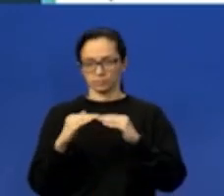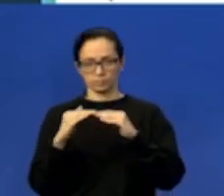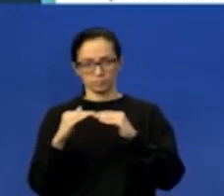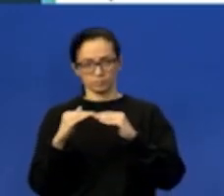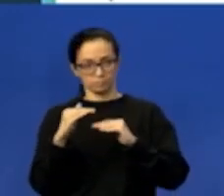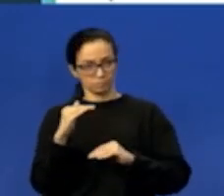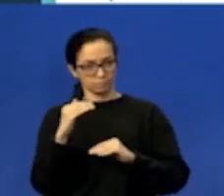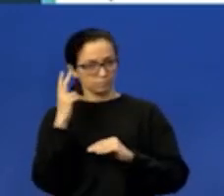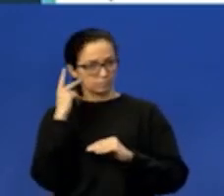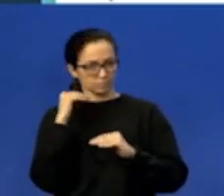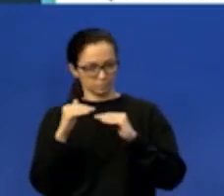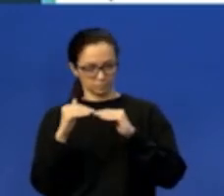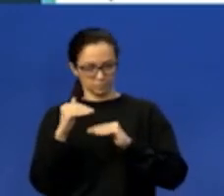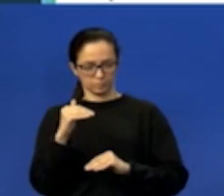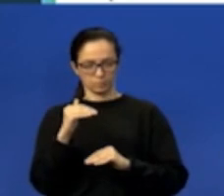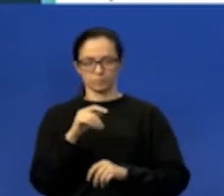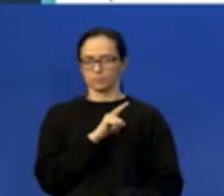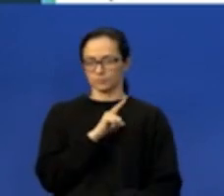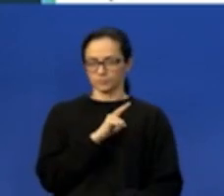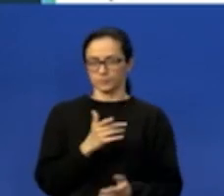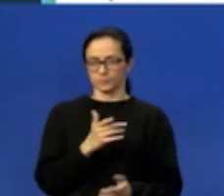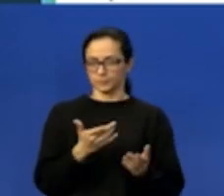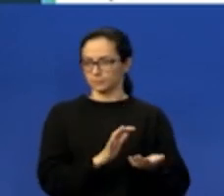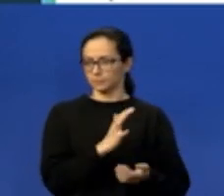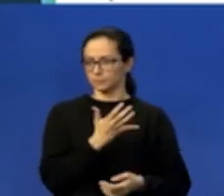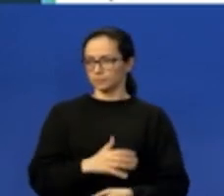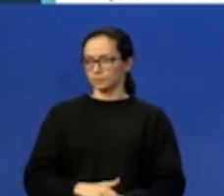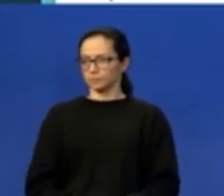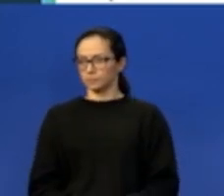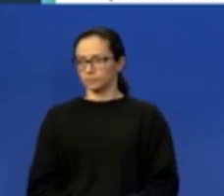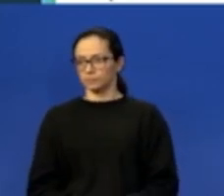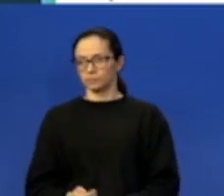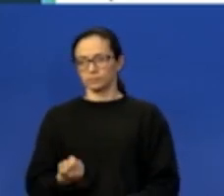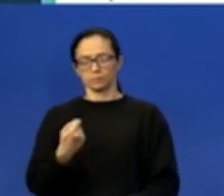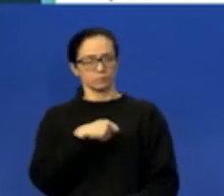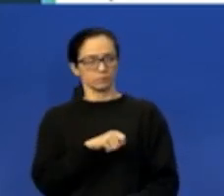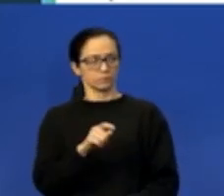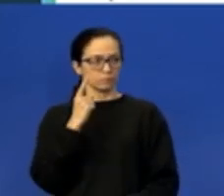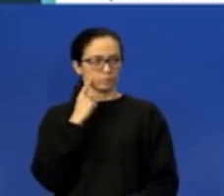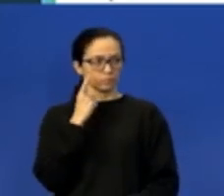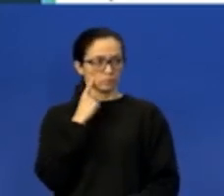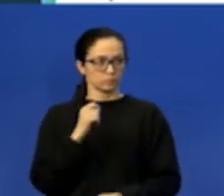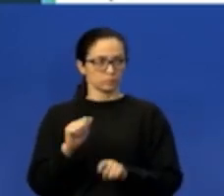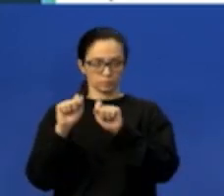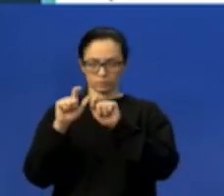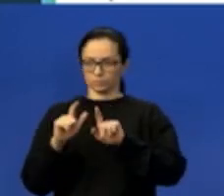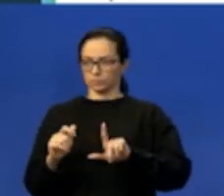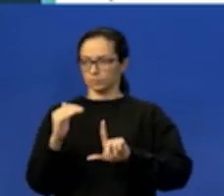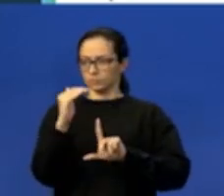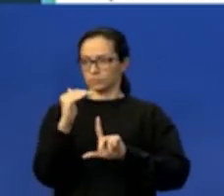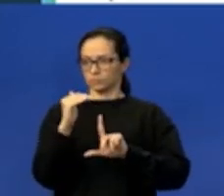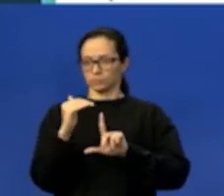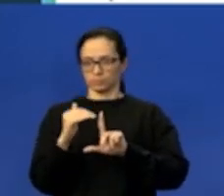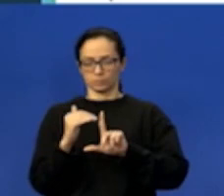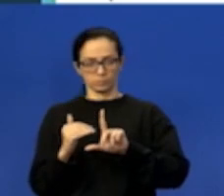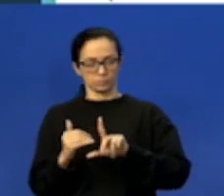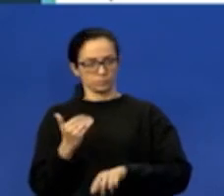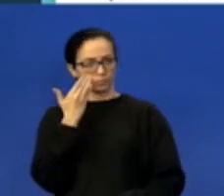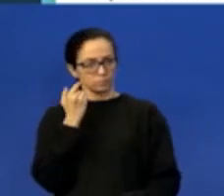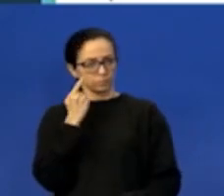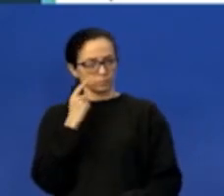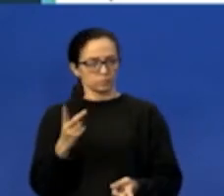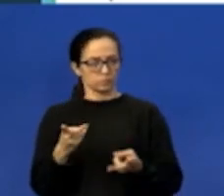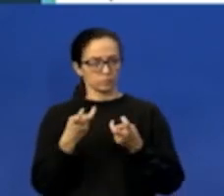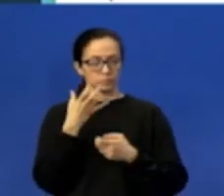que o normal, do que os valores de referência normais. E aqui eu apresentei para vocês, para que vocês tenham uma